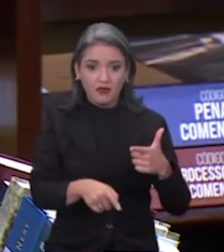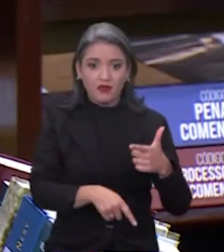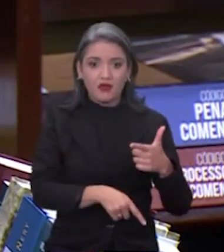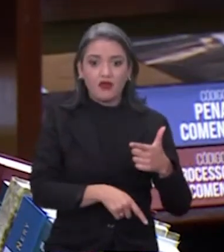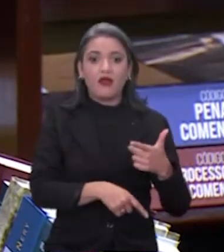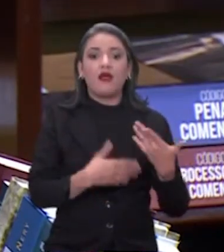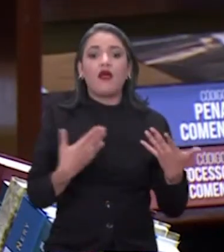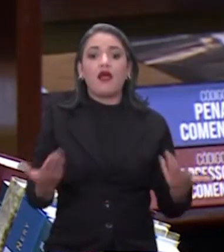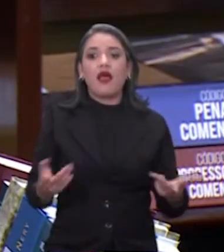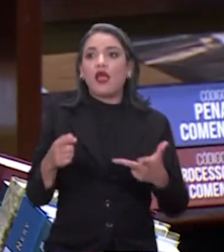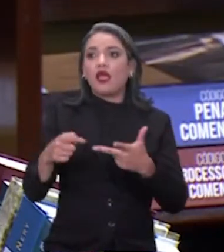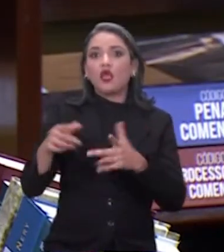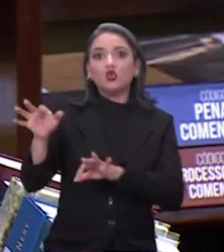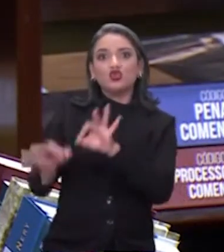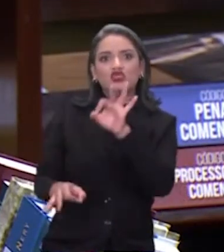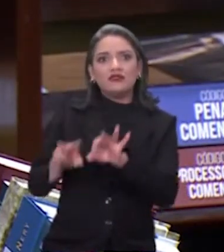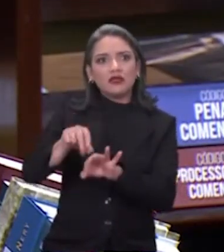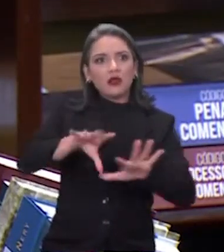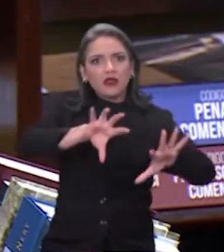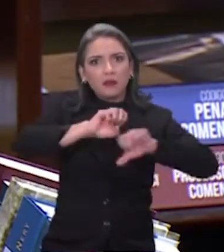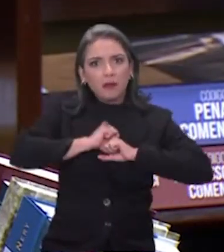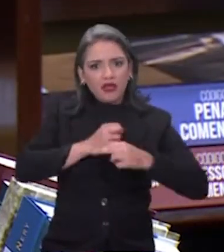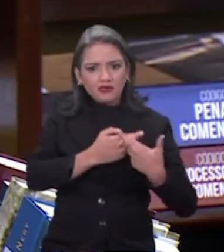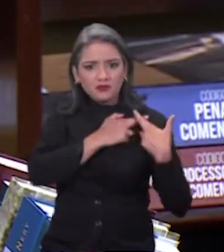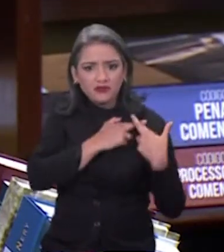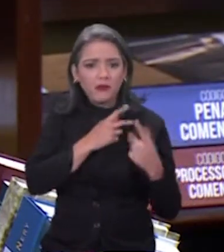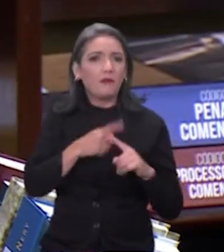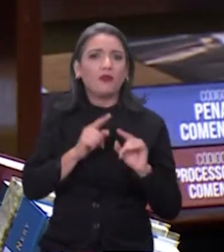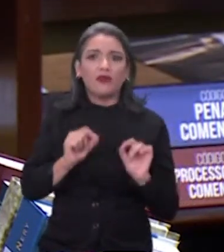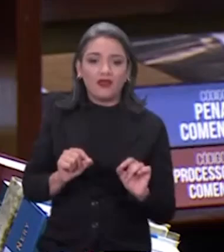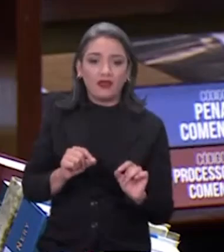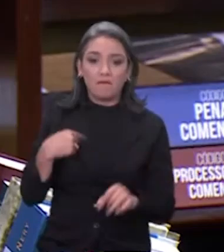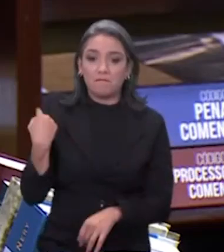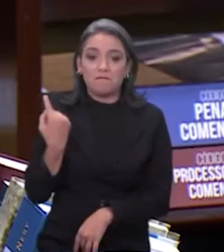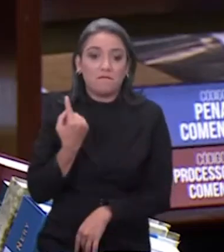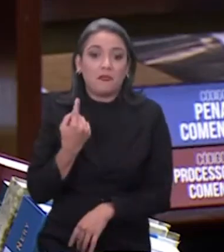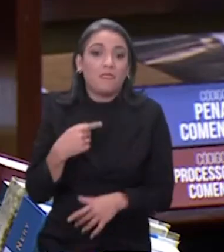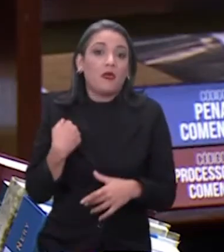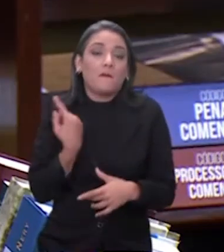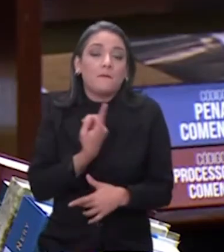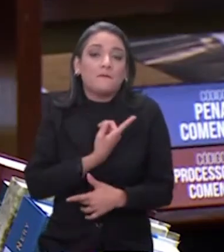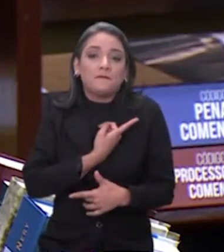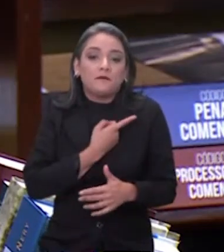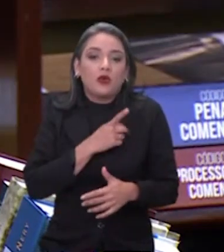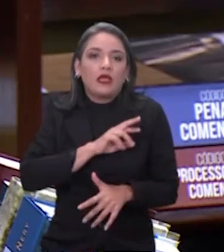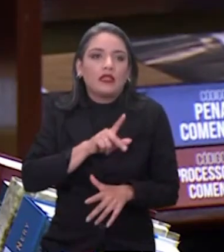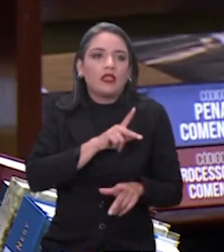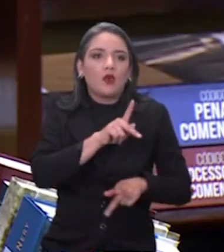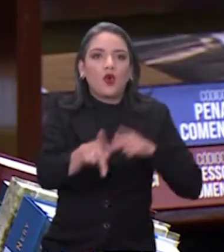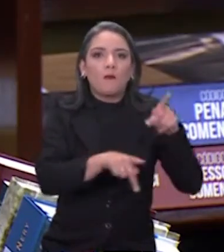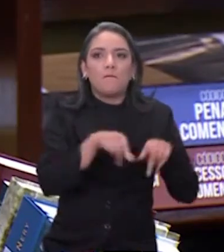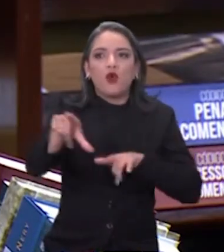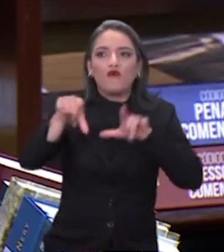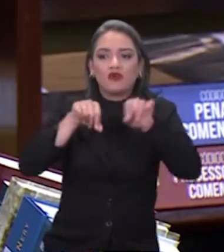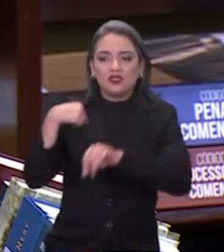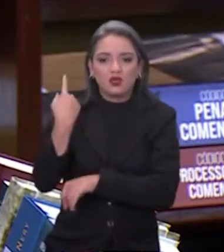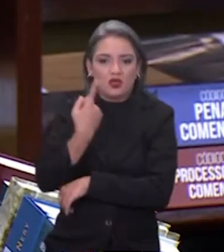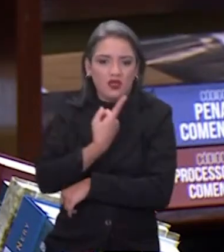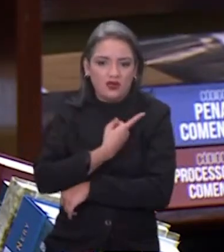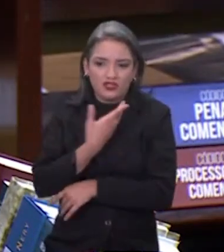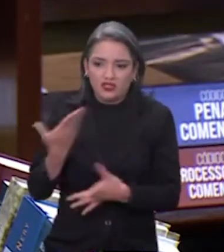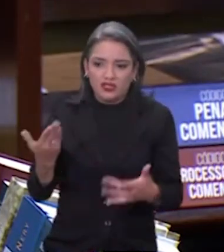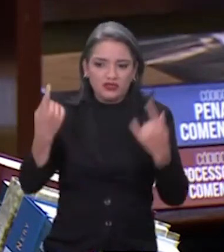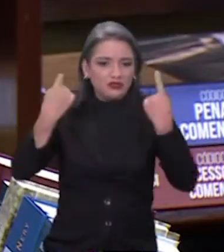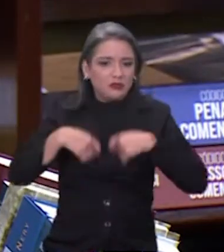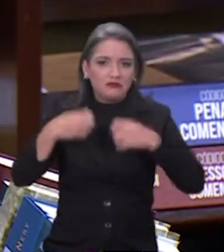pago pelo Judiciário. Por quê? Porque nós não somos juízes eleitos, nós não devemos satisfação a eleitor.